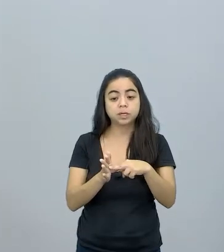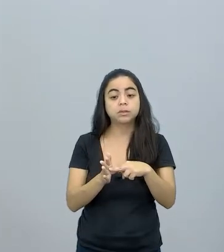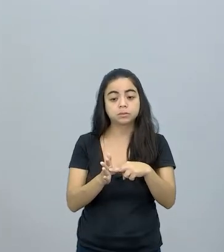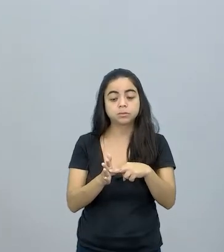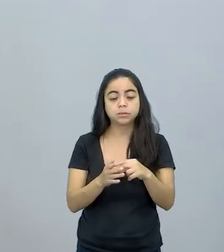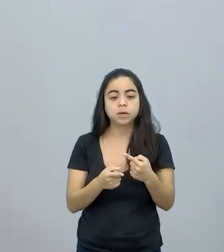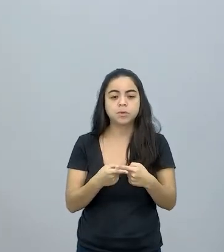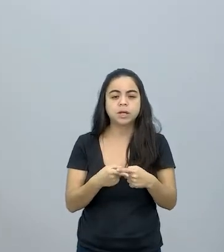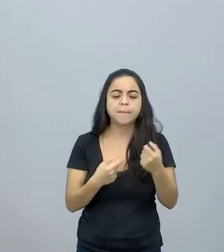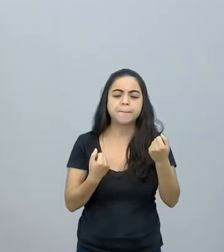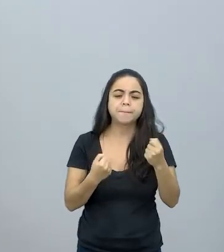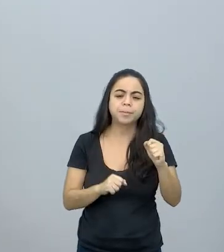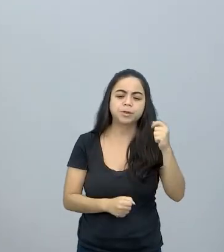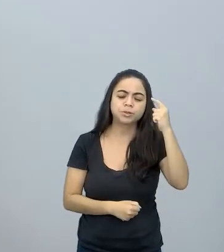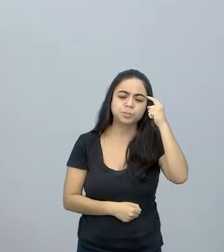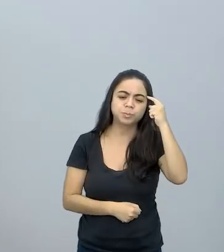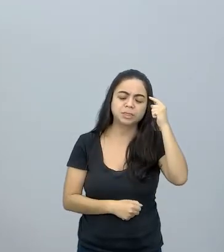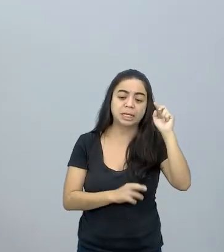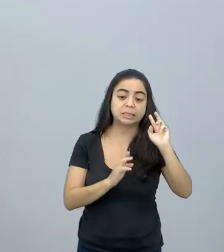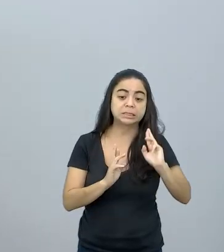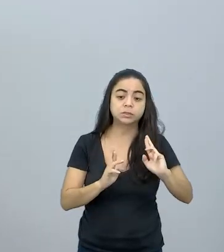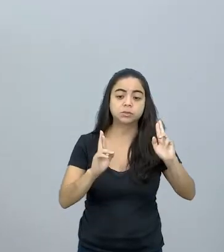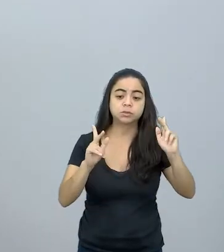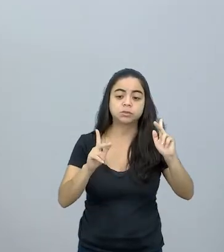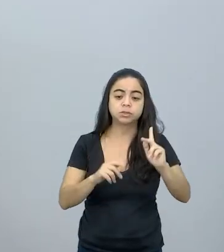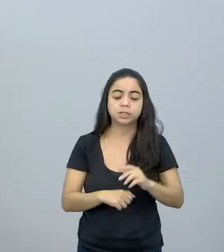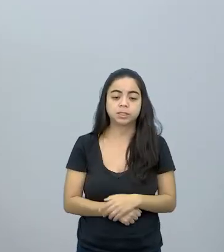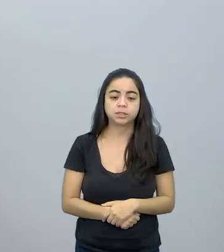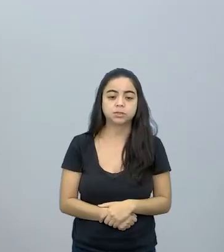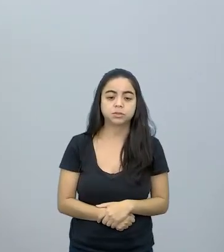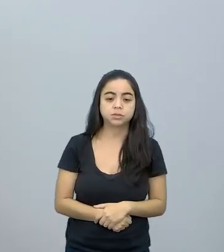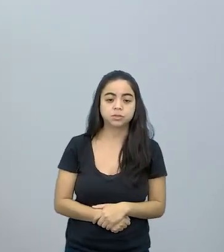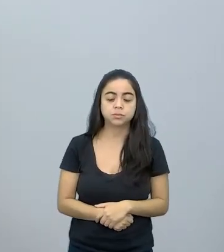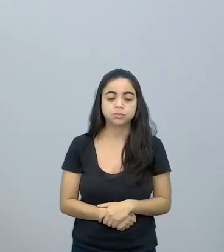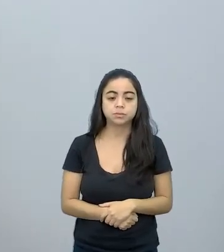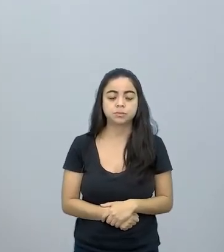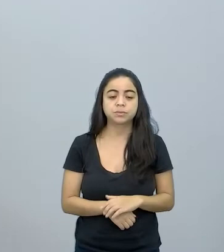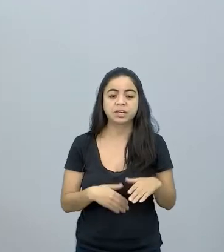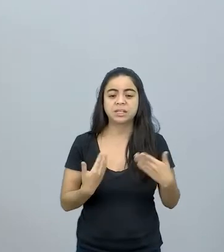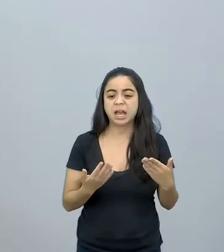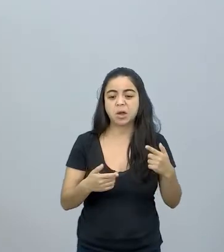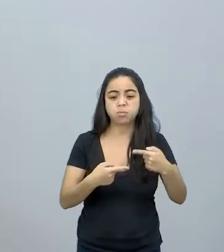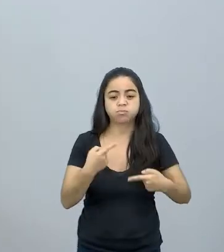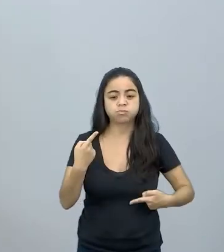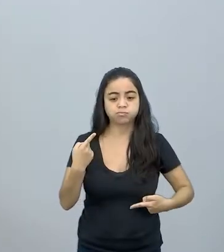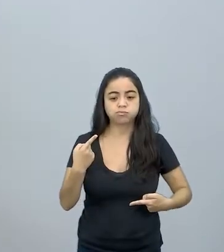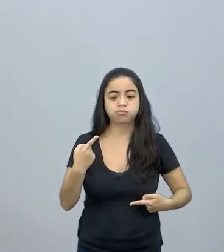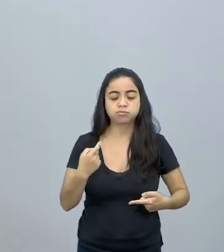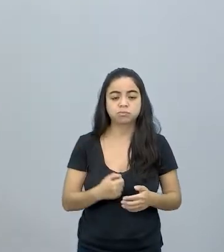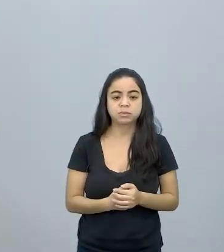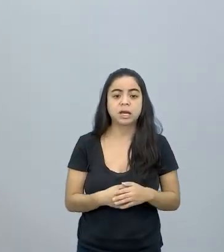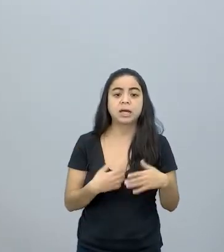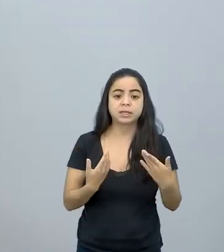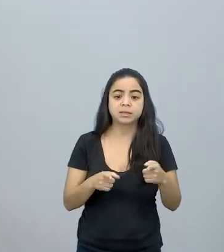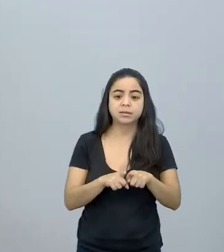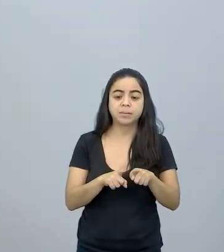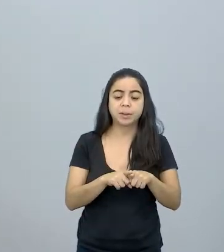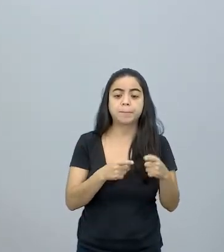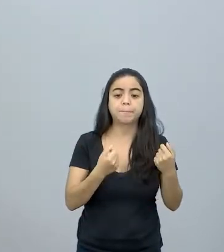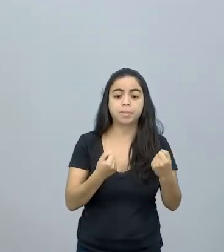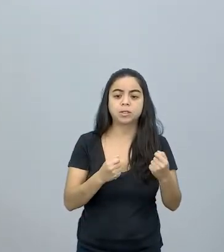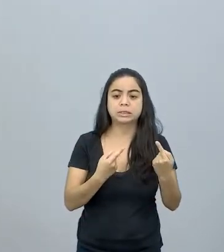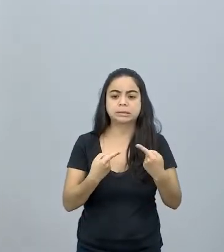pode pensar uma outra coisa completamente diferente daquilo que eu pensei por imigração, daí não vai dar certo, para ele até me refutar, né?